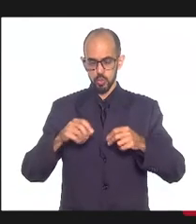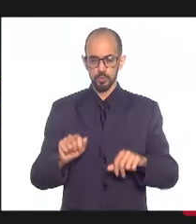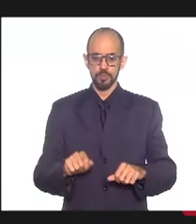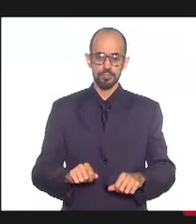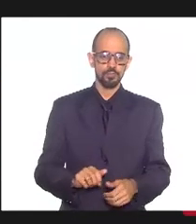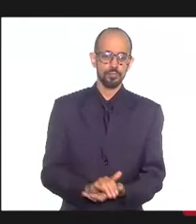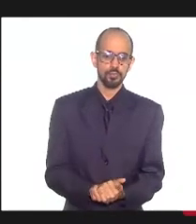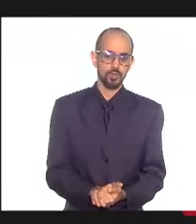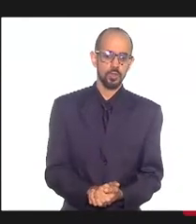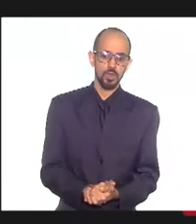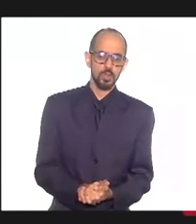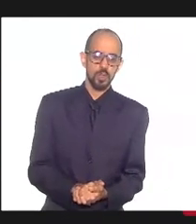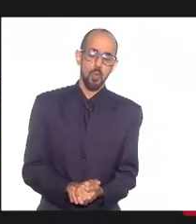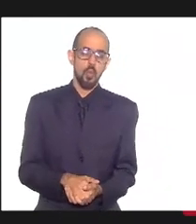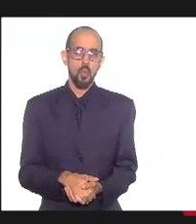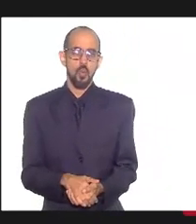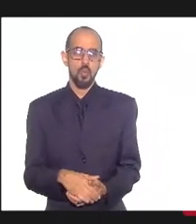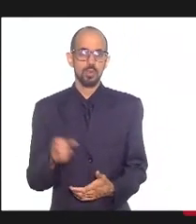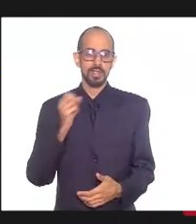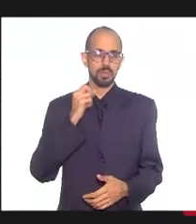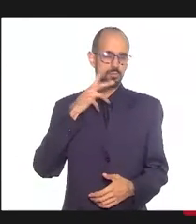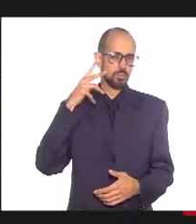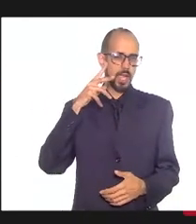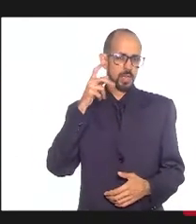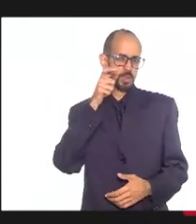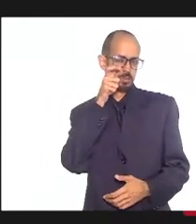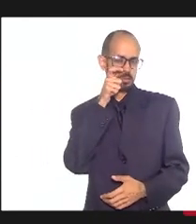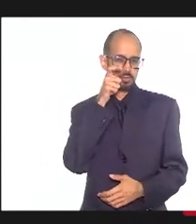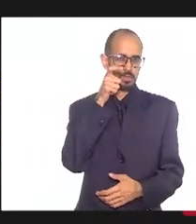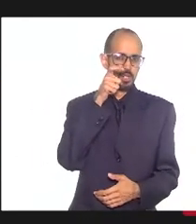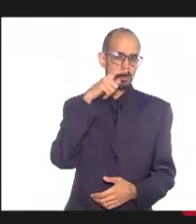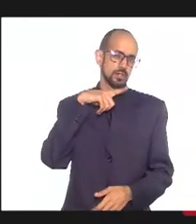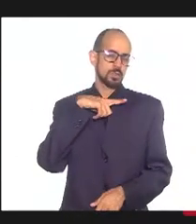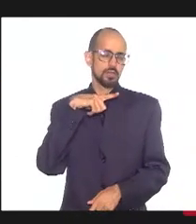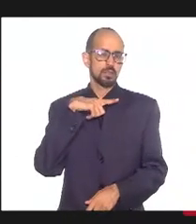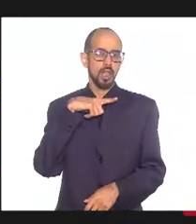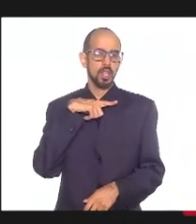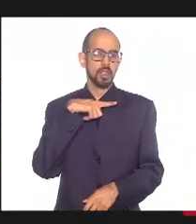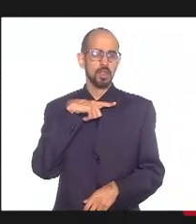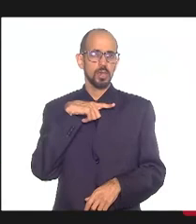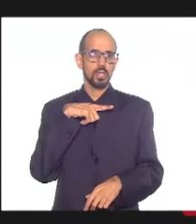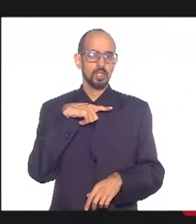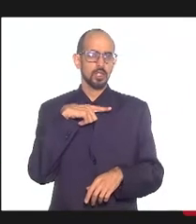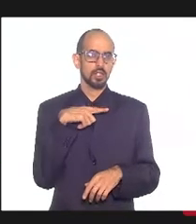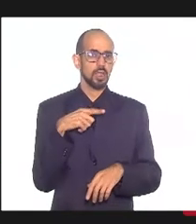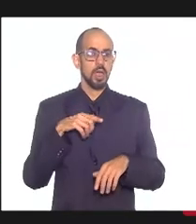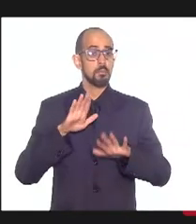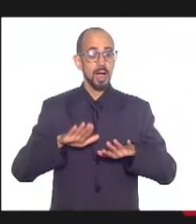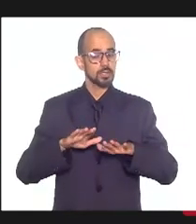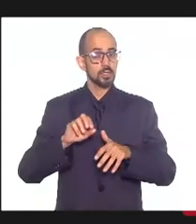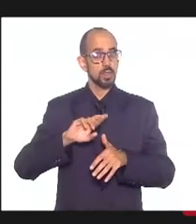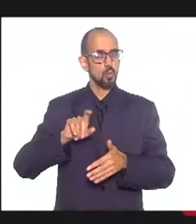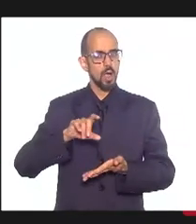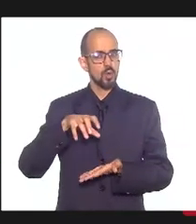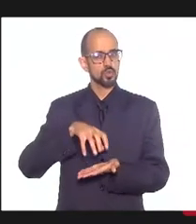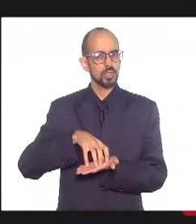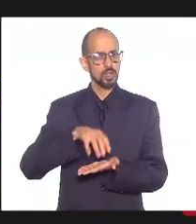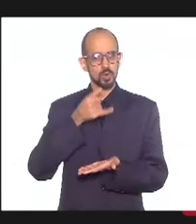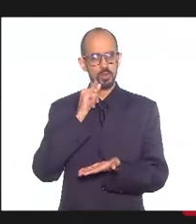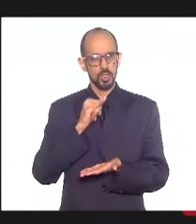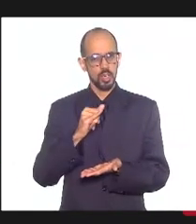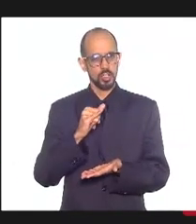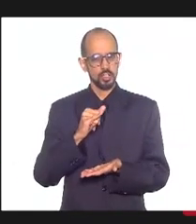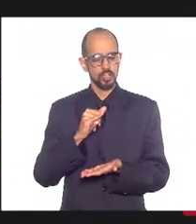Alguém, espertamente, tem algum interesse, certamente o interesse não é o setor elétrico, não é o sistema